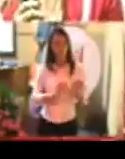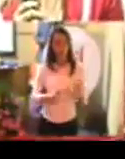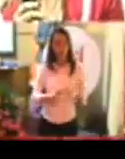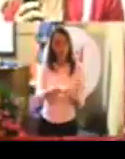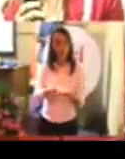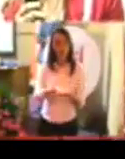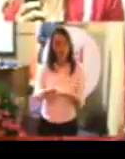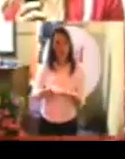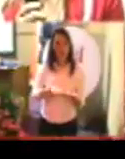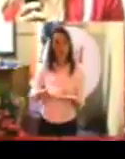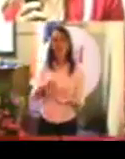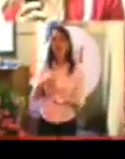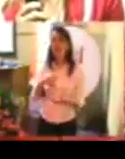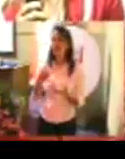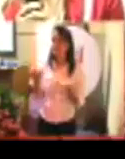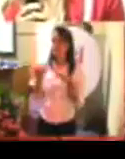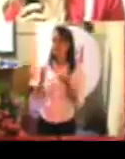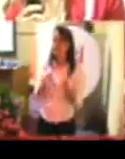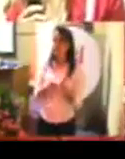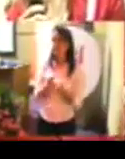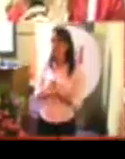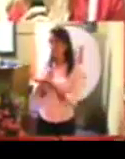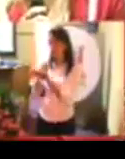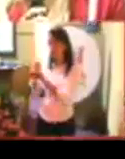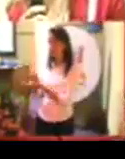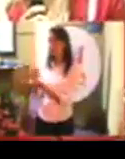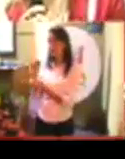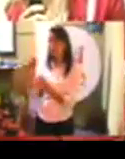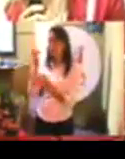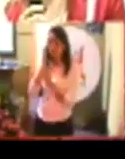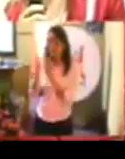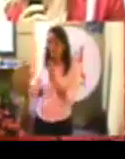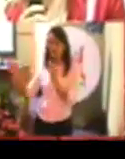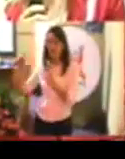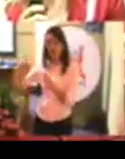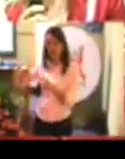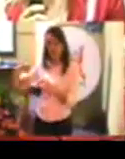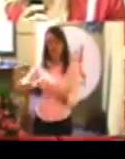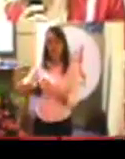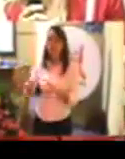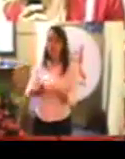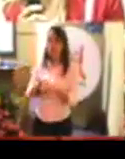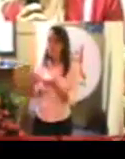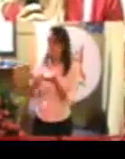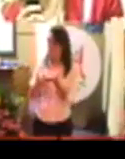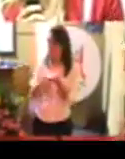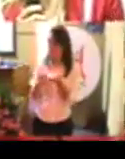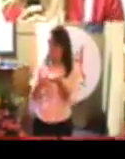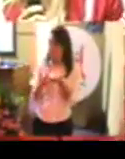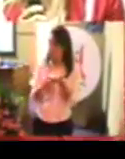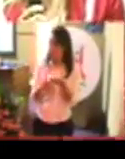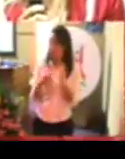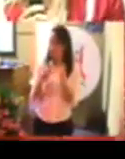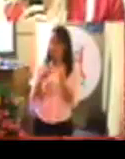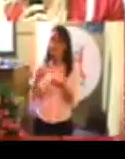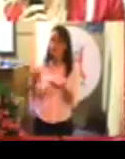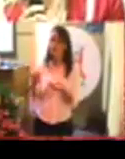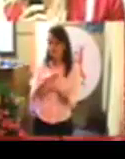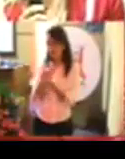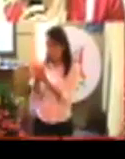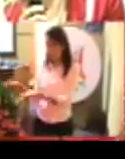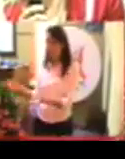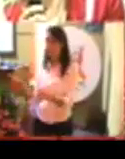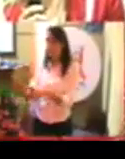em braille. Então, eu quero propor à senhora que, além dos livros impressos em tinta que nós vamos